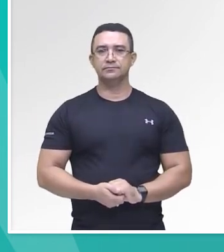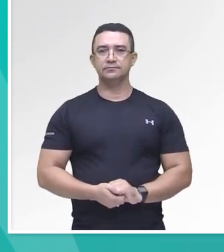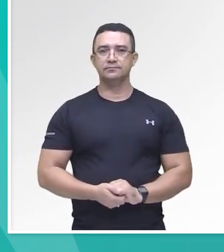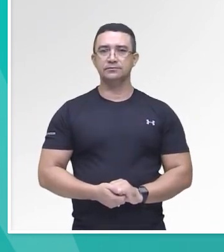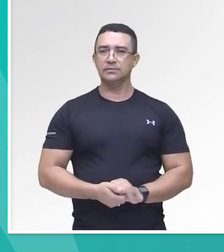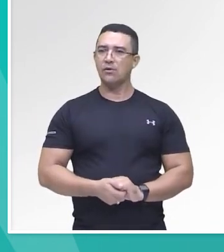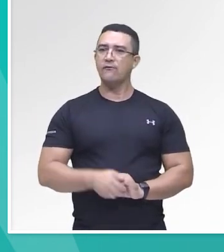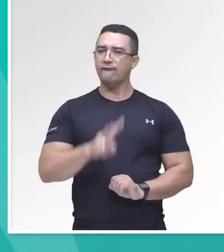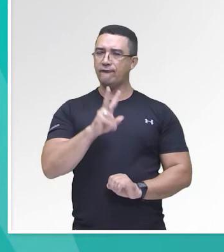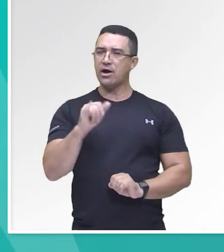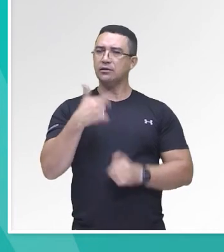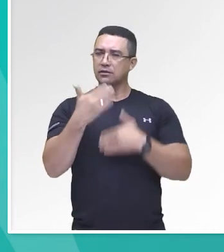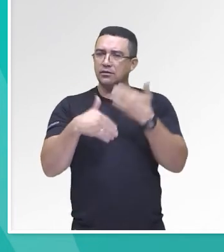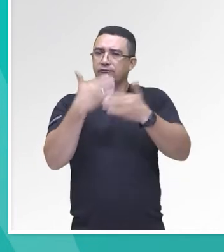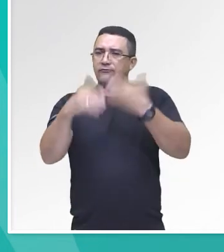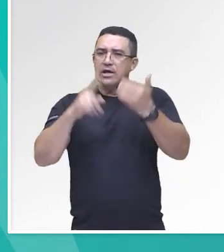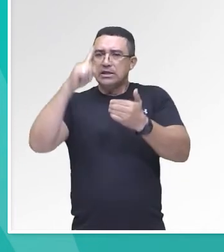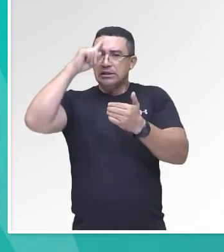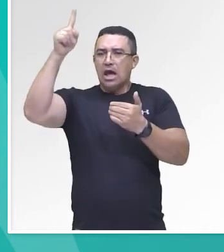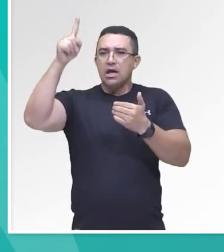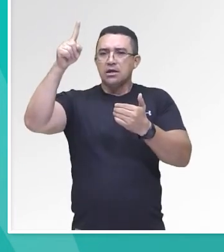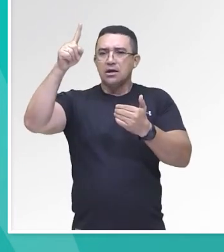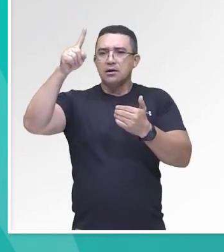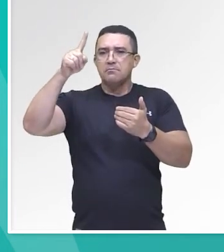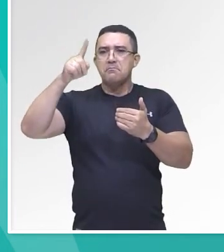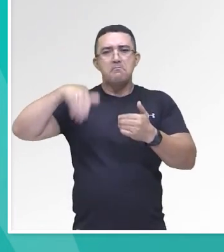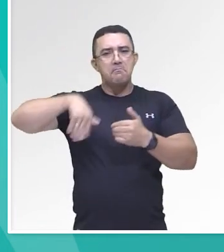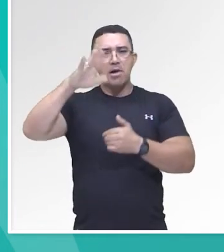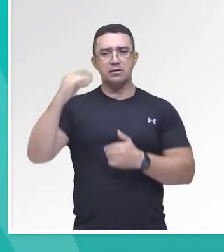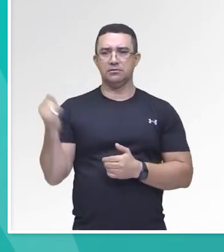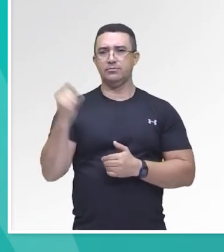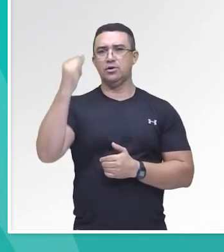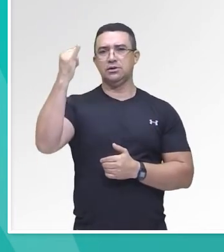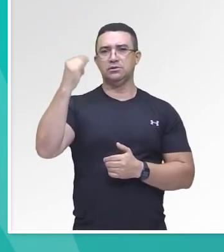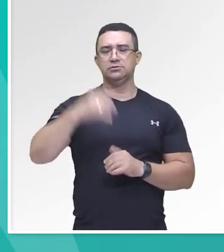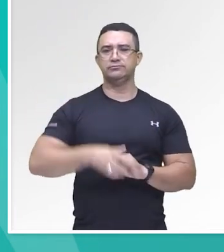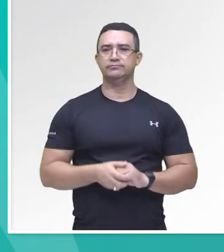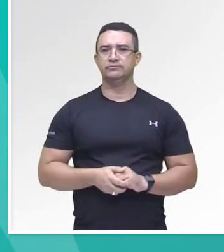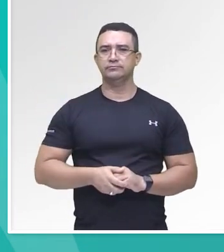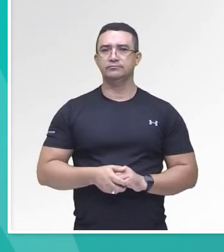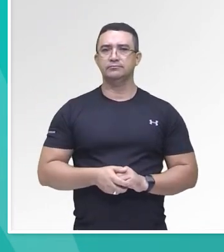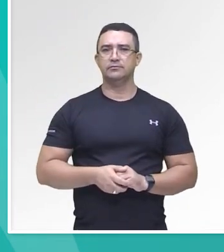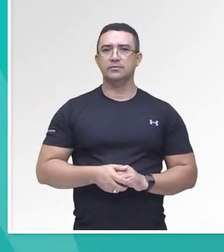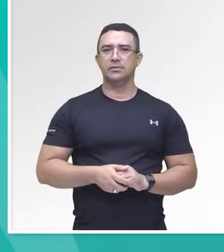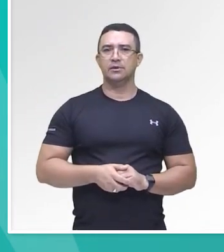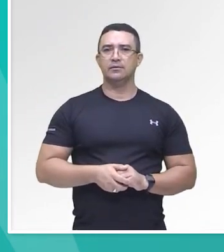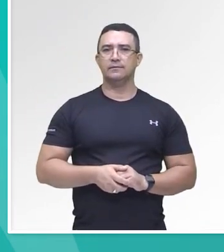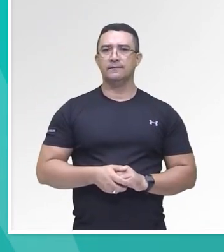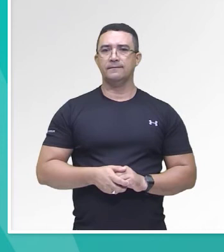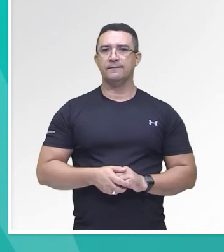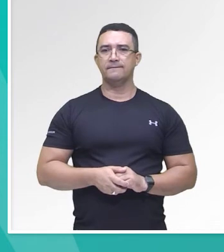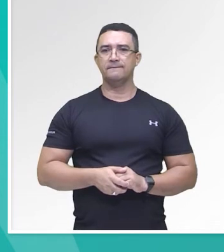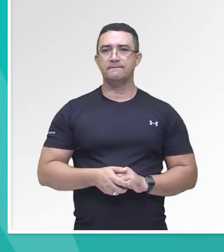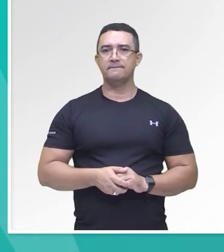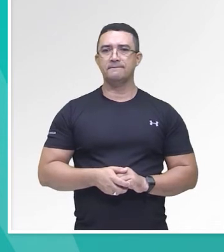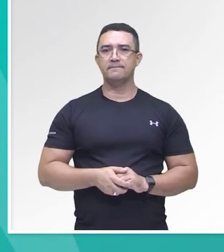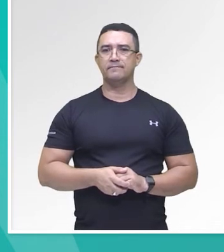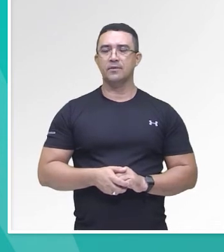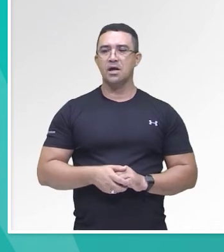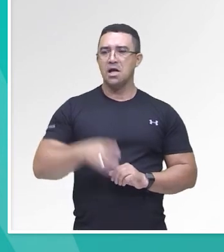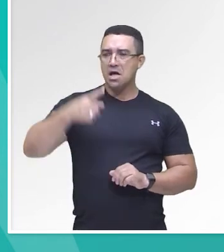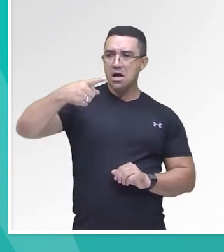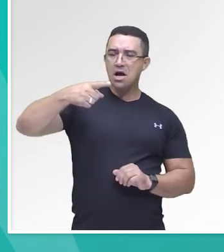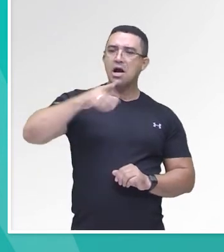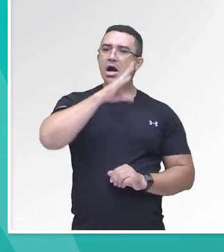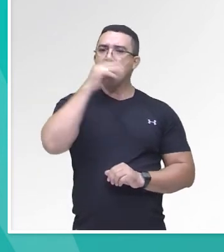a ideia principal, né? Então a causa é, eles não desenvolveram o senso crítico. E aí qual é a consequência?